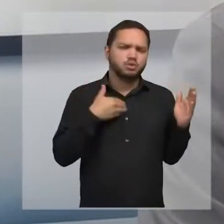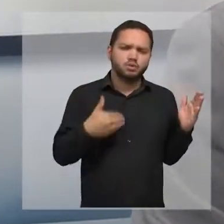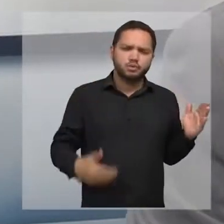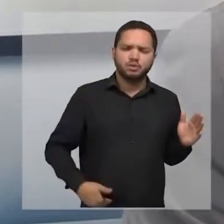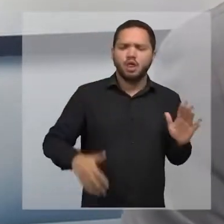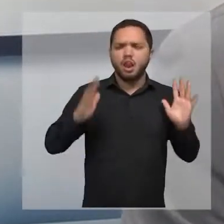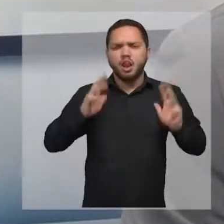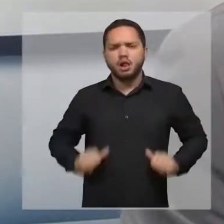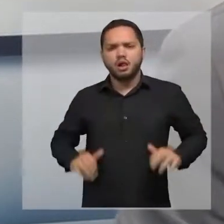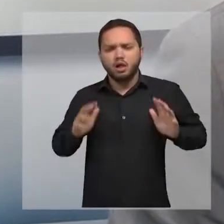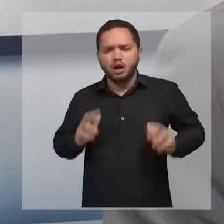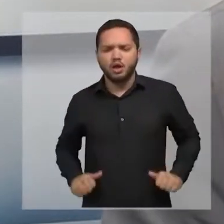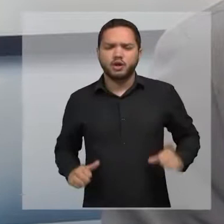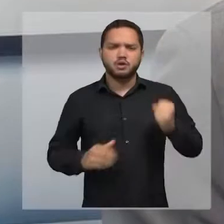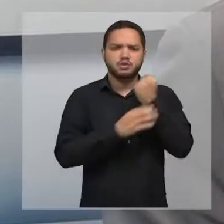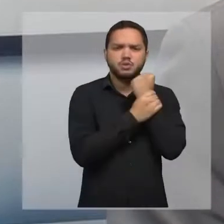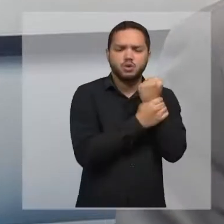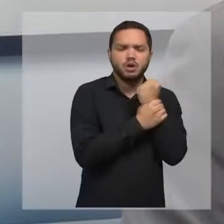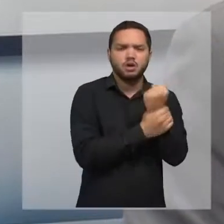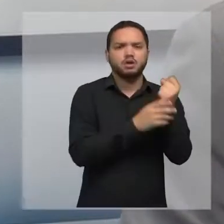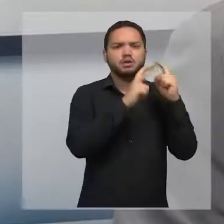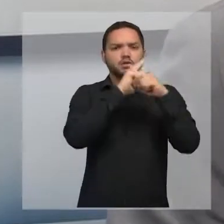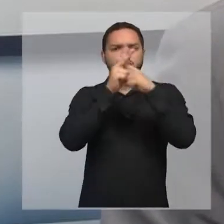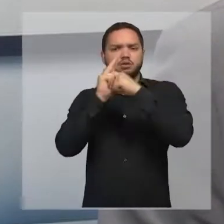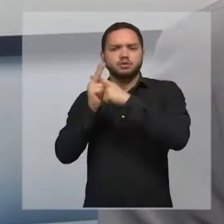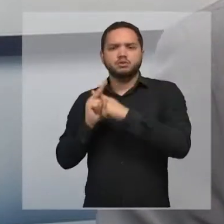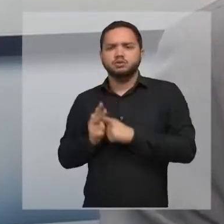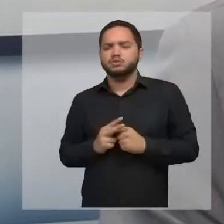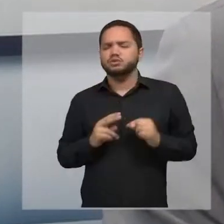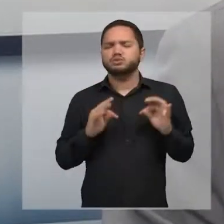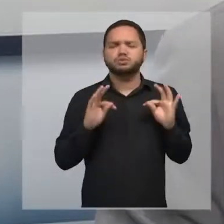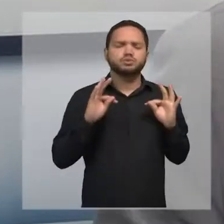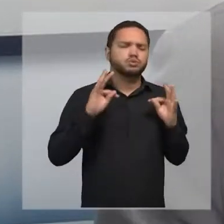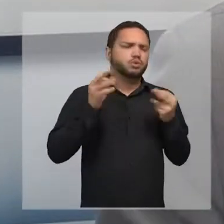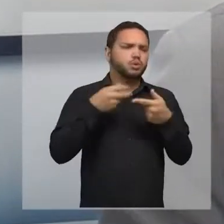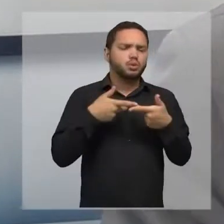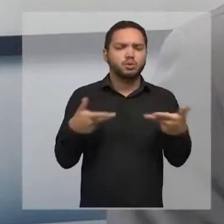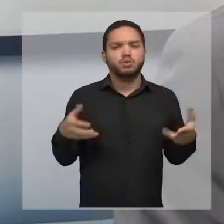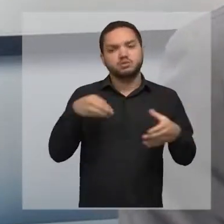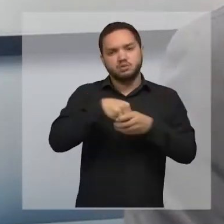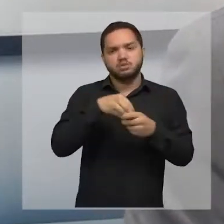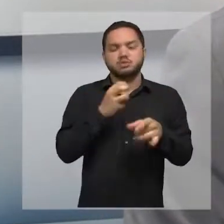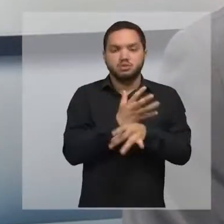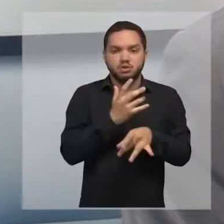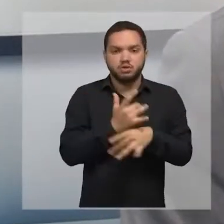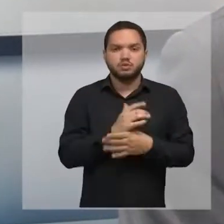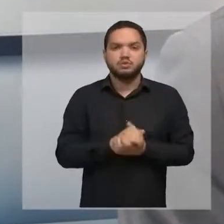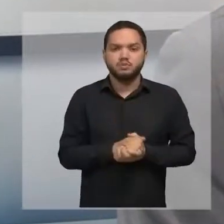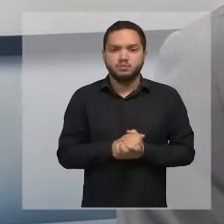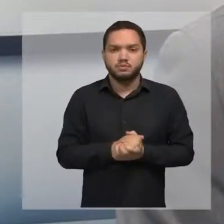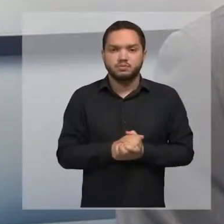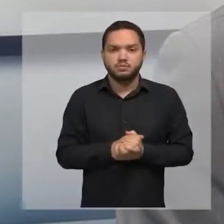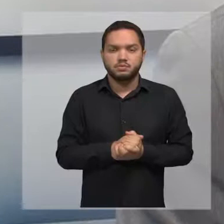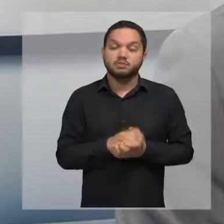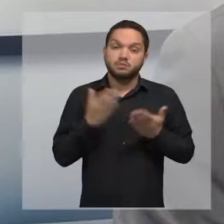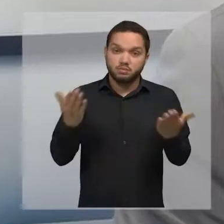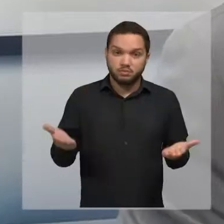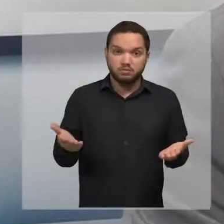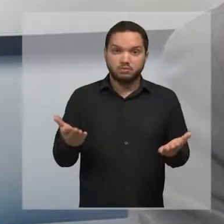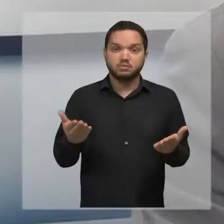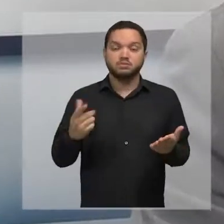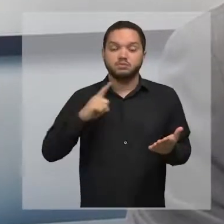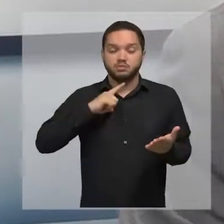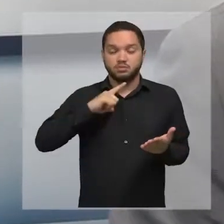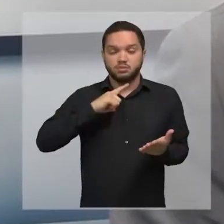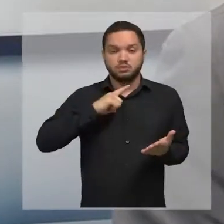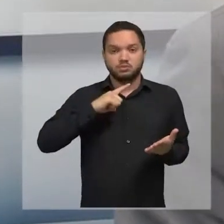pública, higiene, segurança, instalação e funcionamento de todas as atividades em nossa cidade. Com o